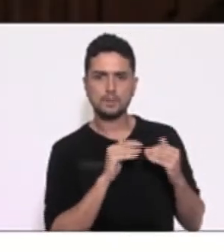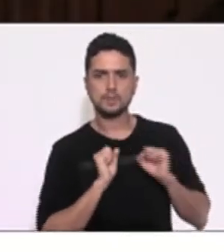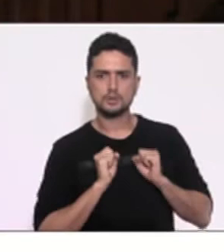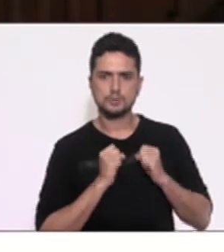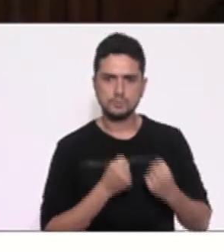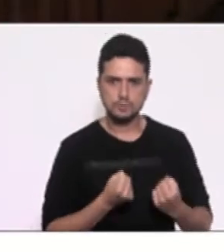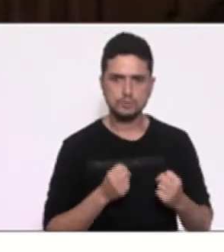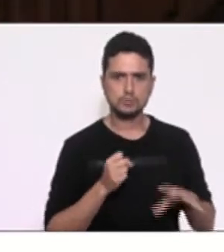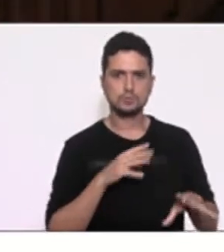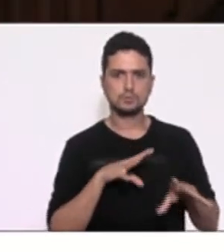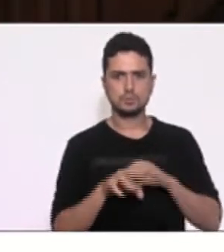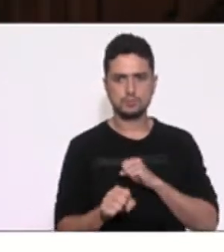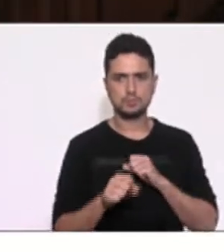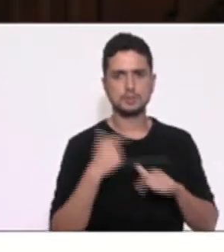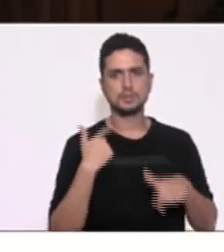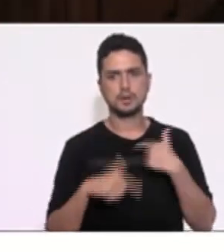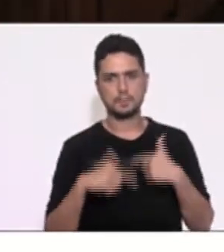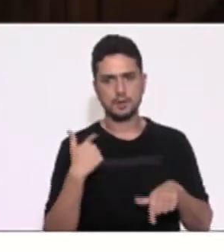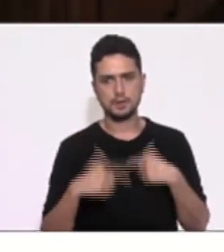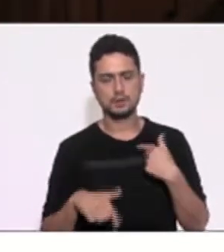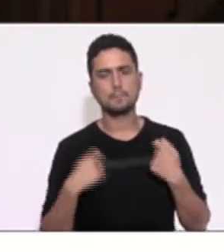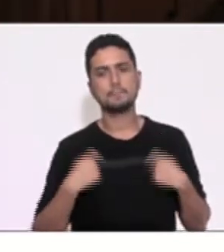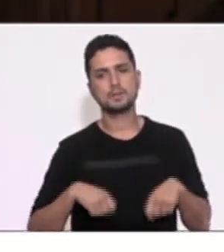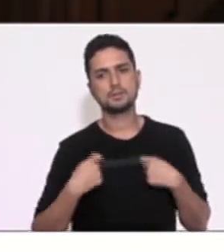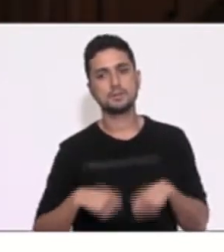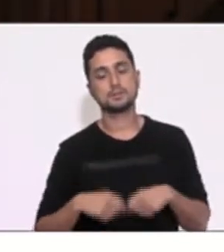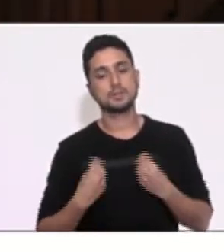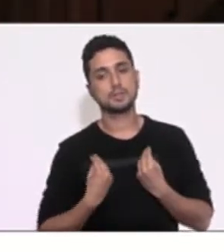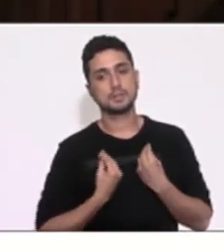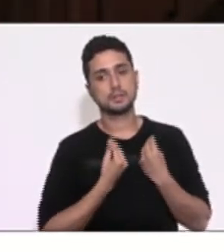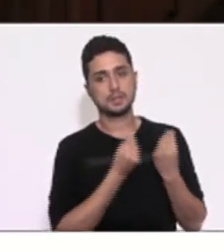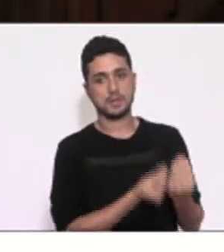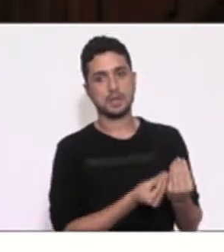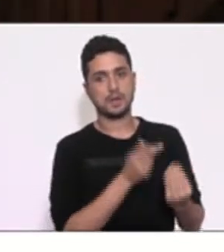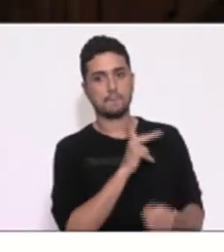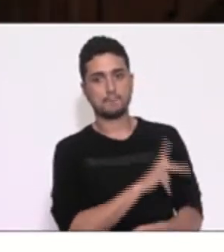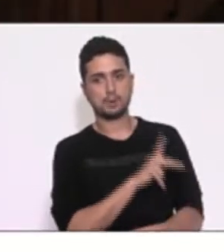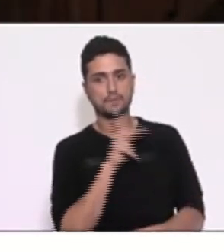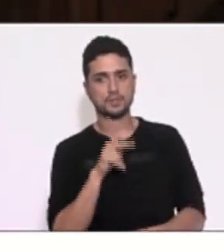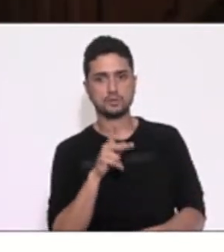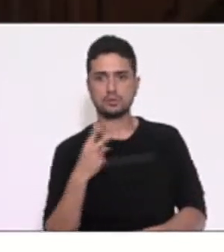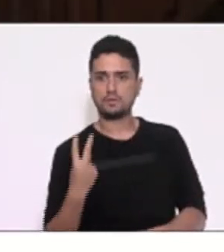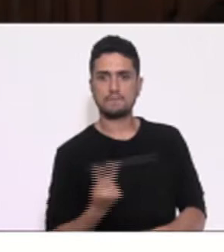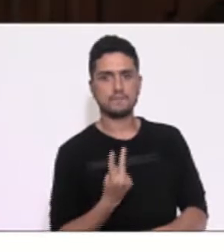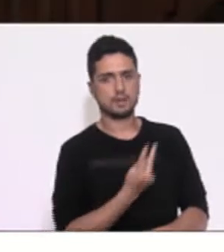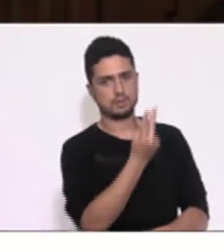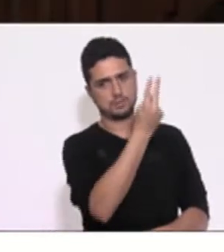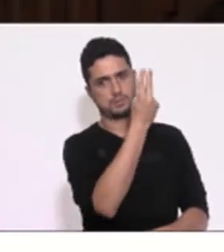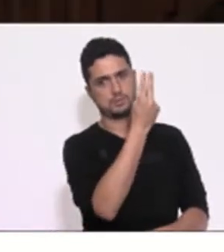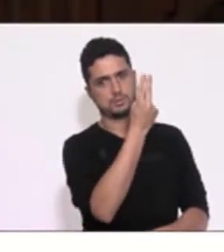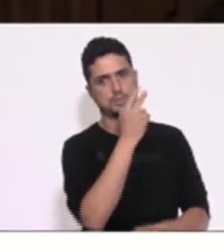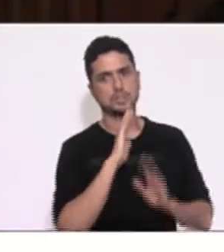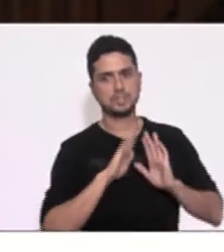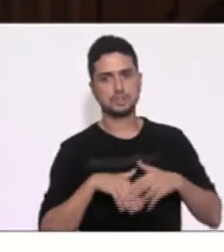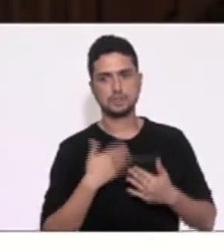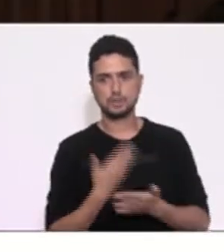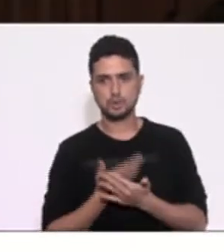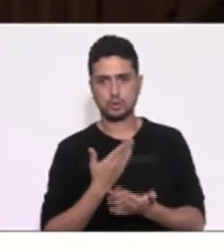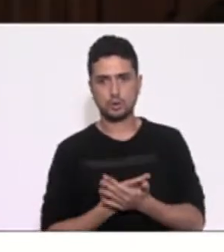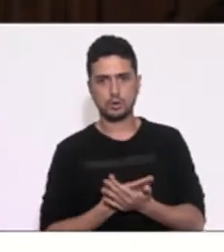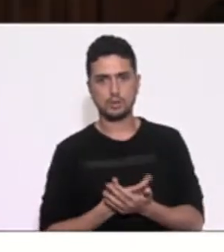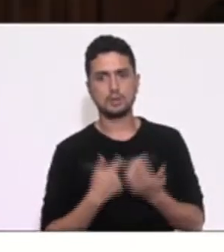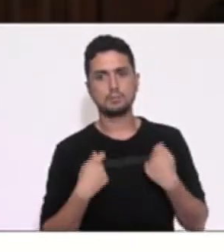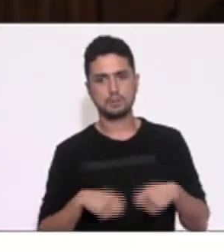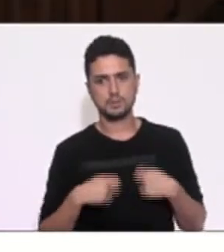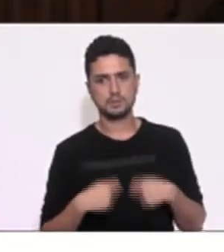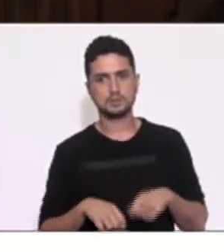seu esforço de trabalho. É preciso garantir que as escolas disponham, conforme a legislação que votamos